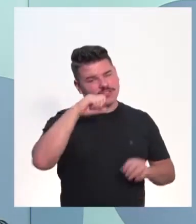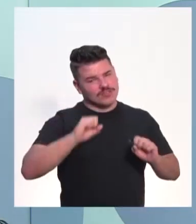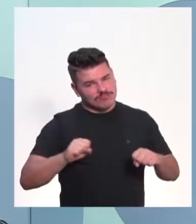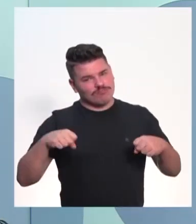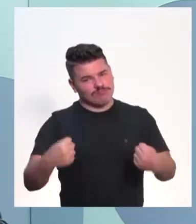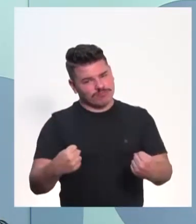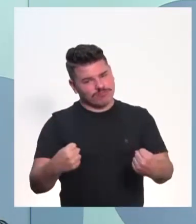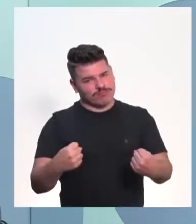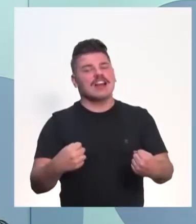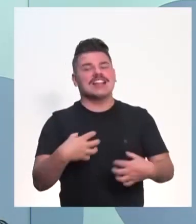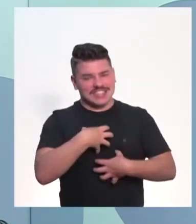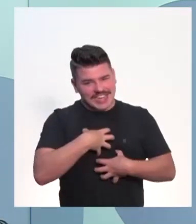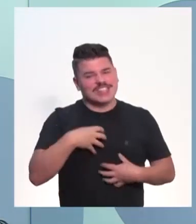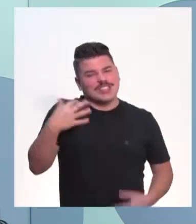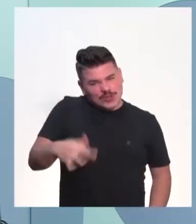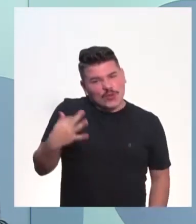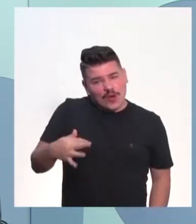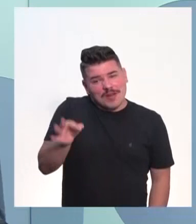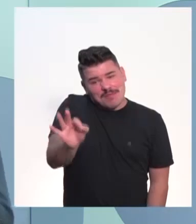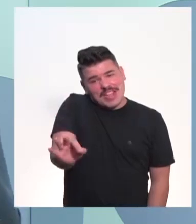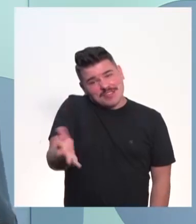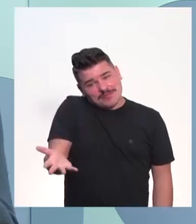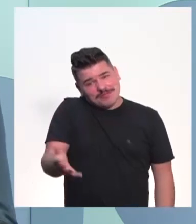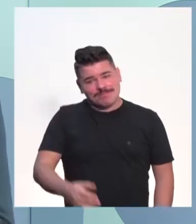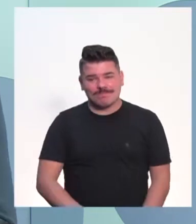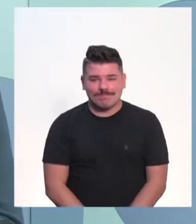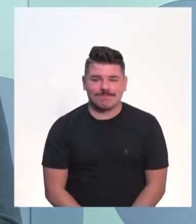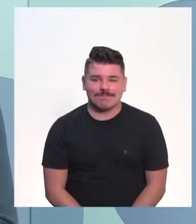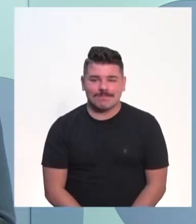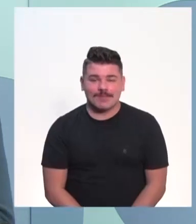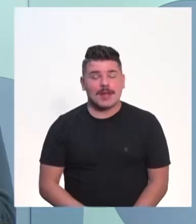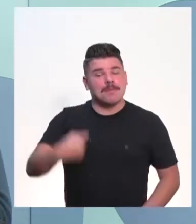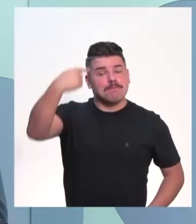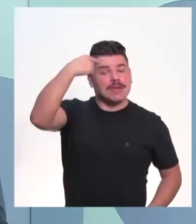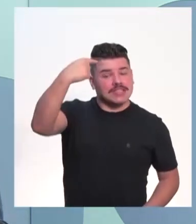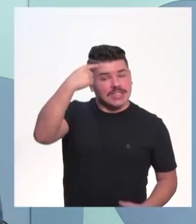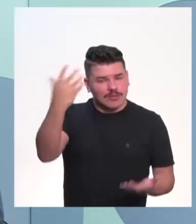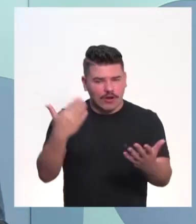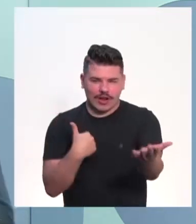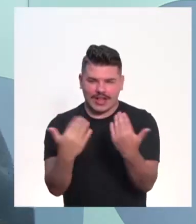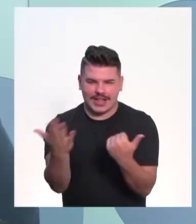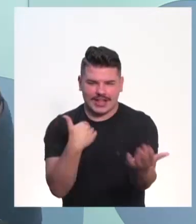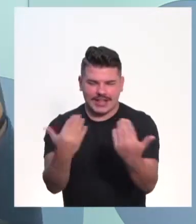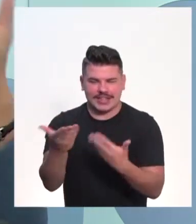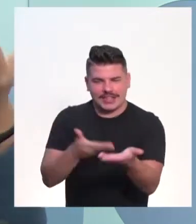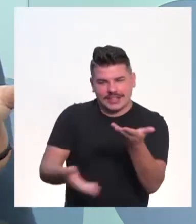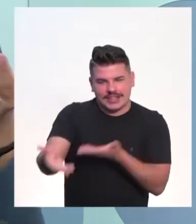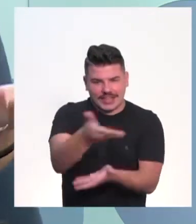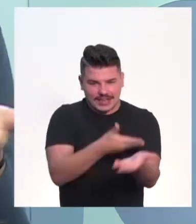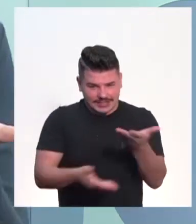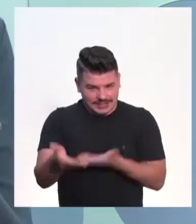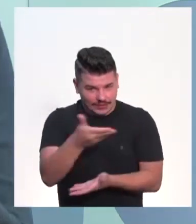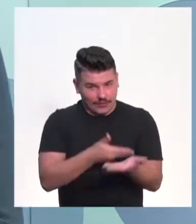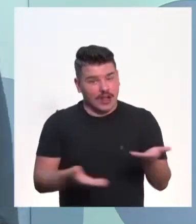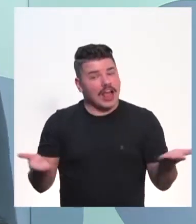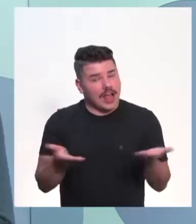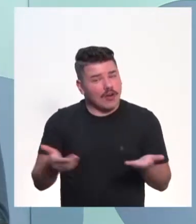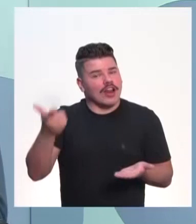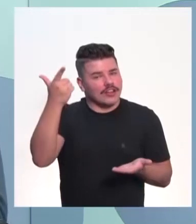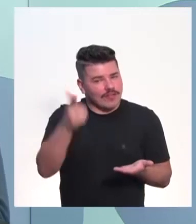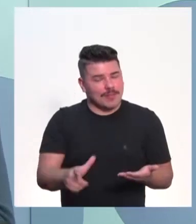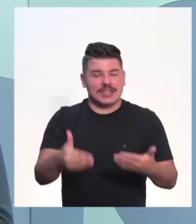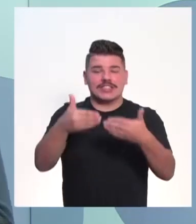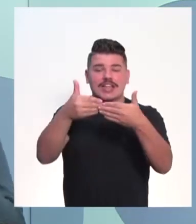sem dor. E, bom, pensando no momento de interação, eu queria pedir para que vocês usassem mais uma vez o